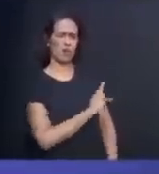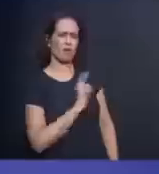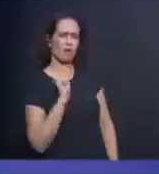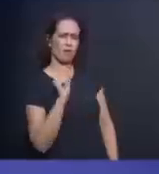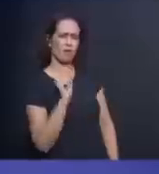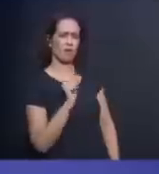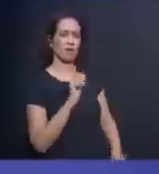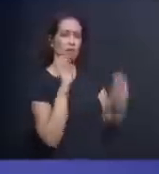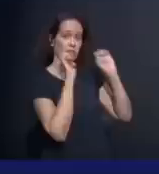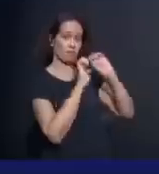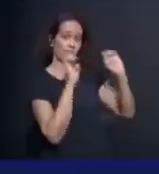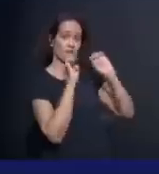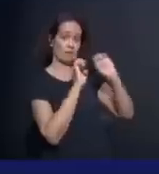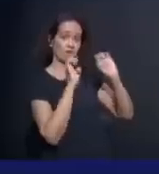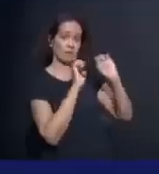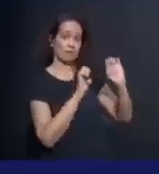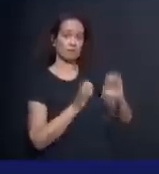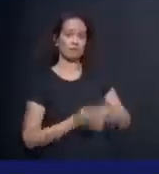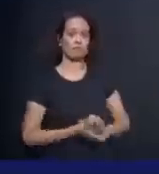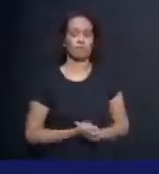Faz igual de bala, faz assim.